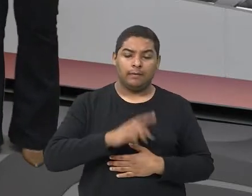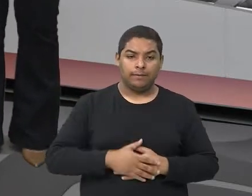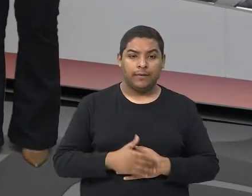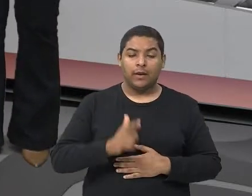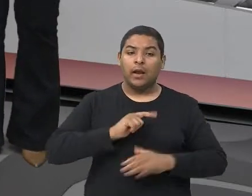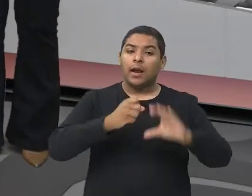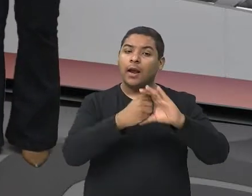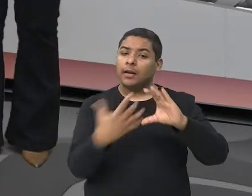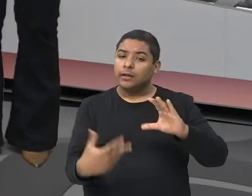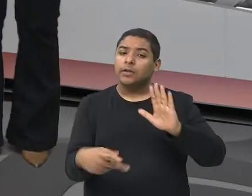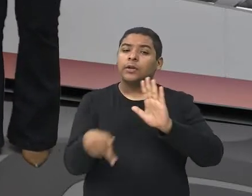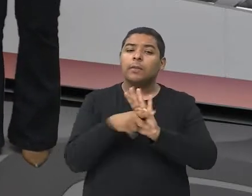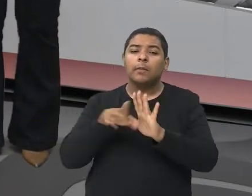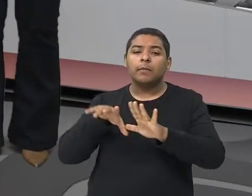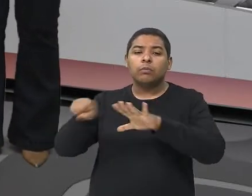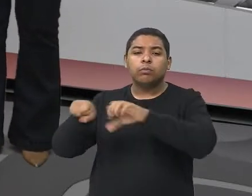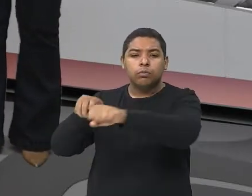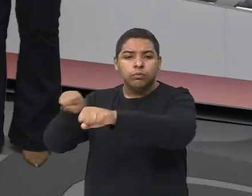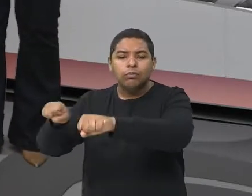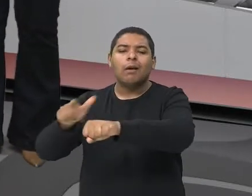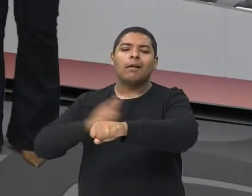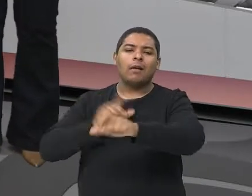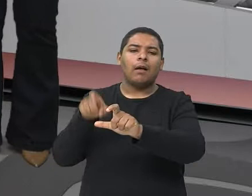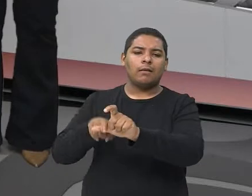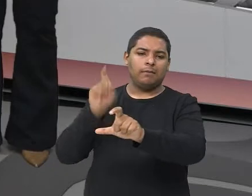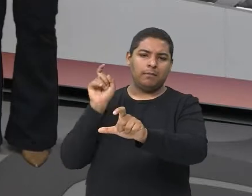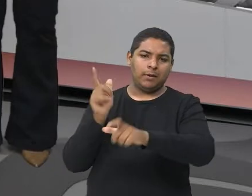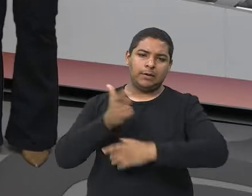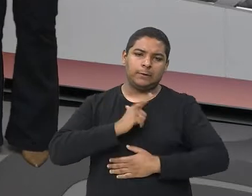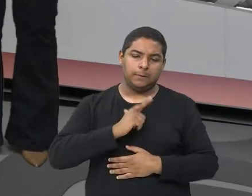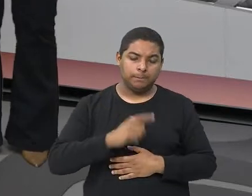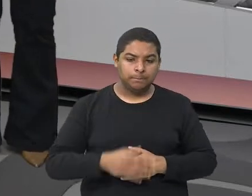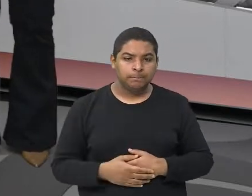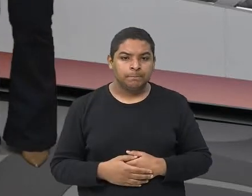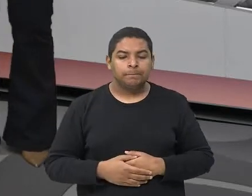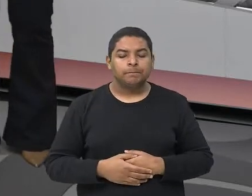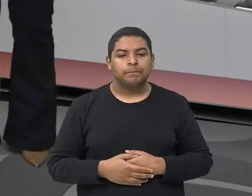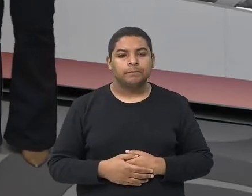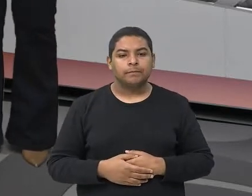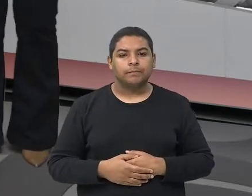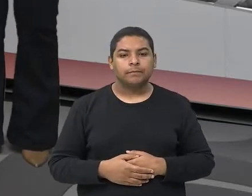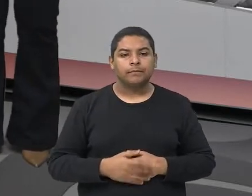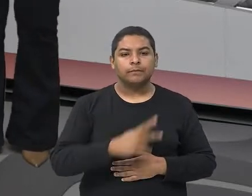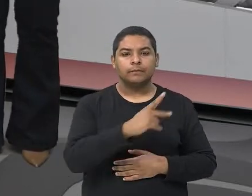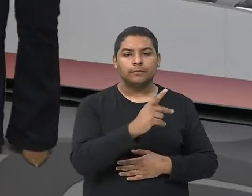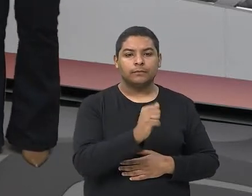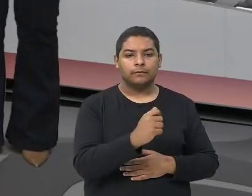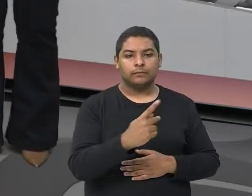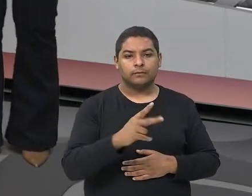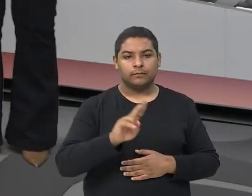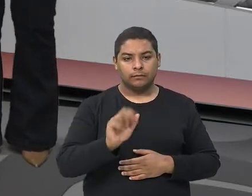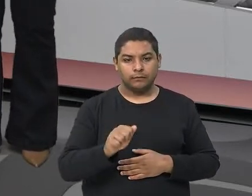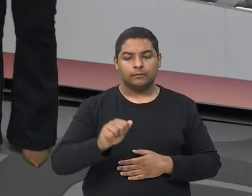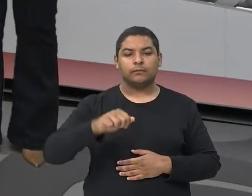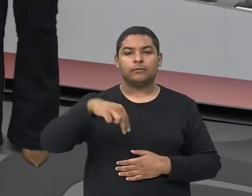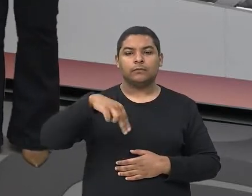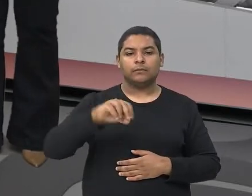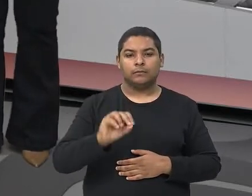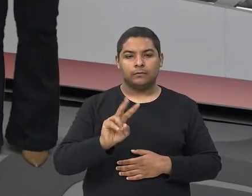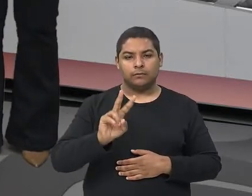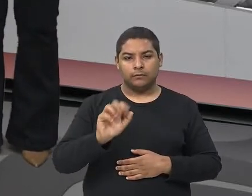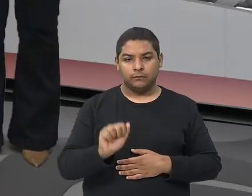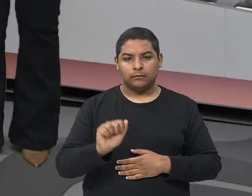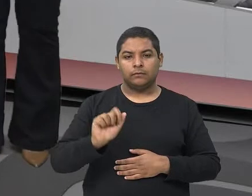colonização, que teve aí sua independência. A gente vai verificar Papua né, Nova Guiné, tá certo? E